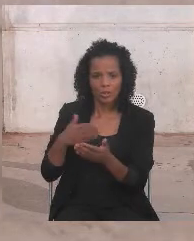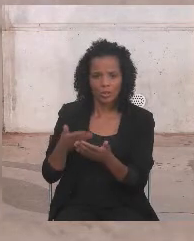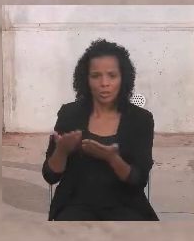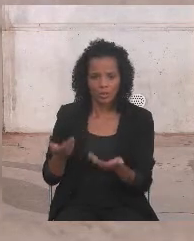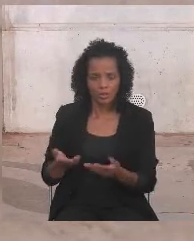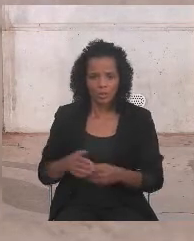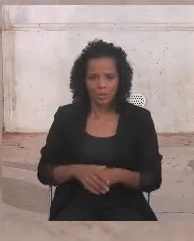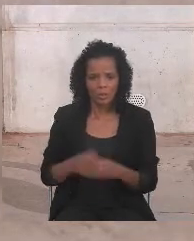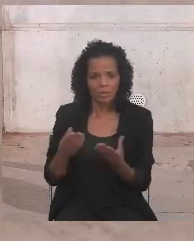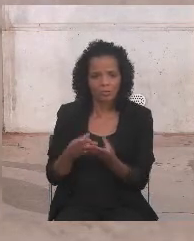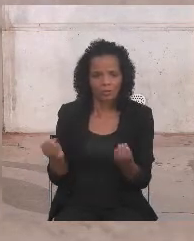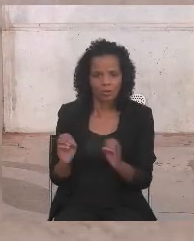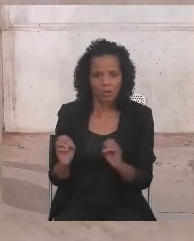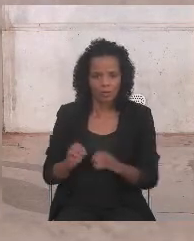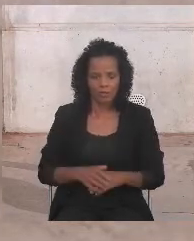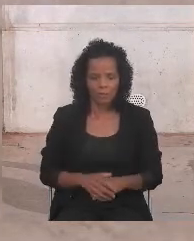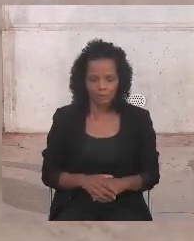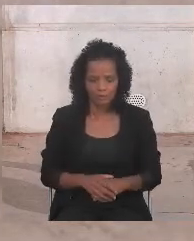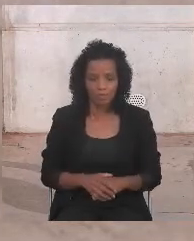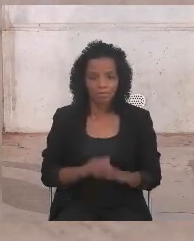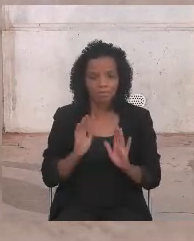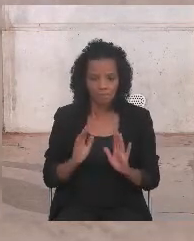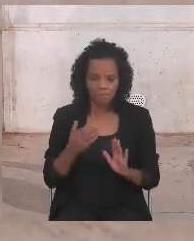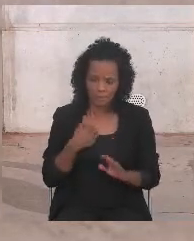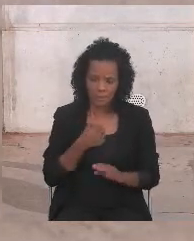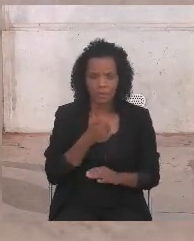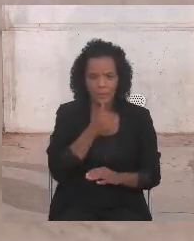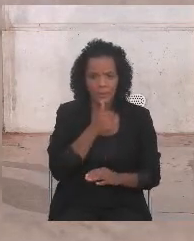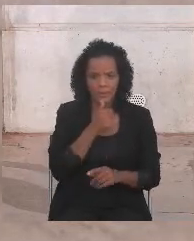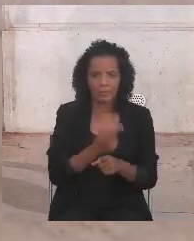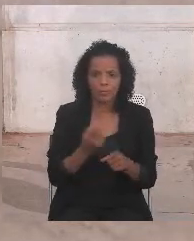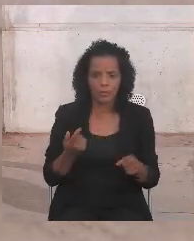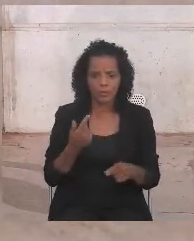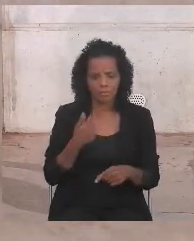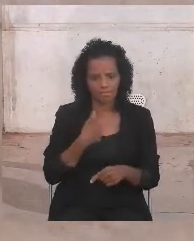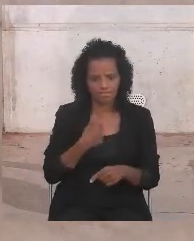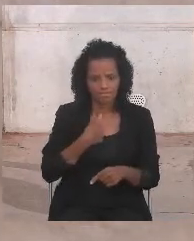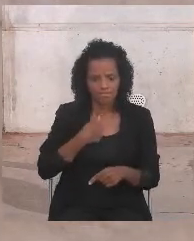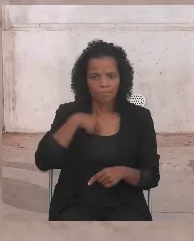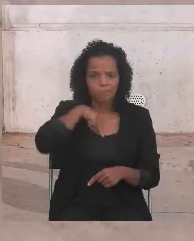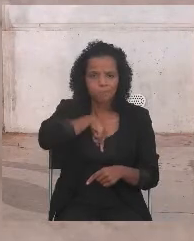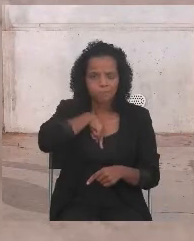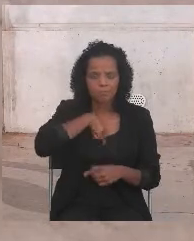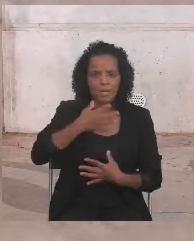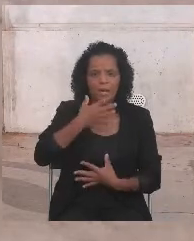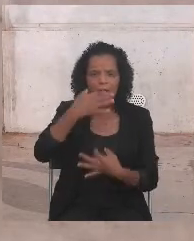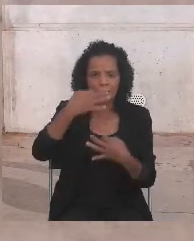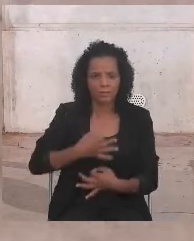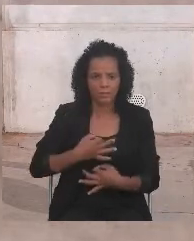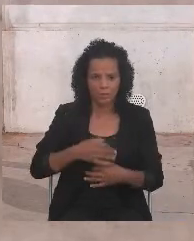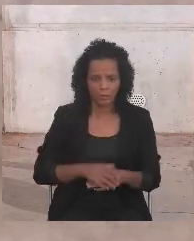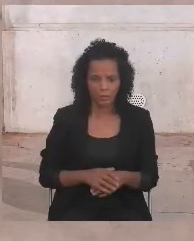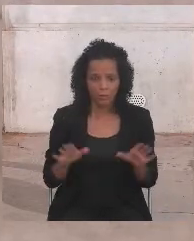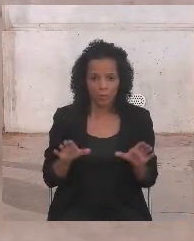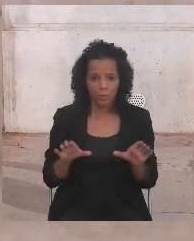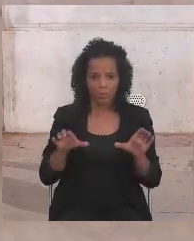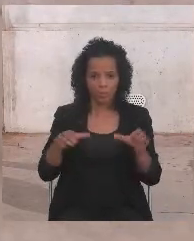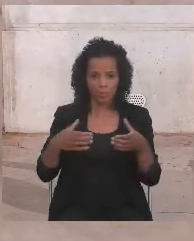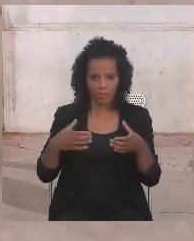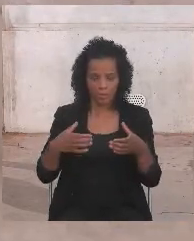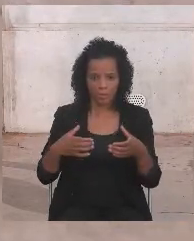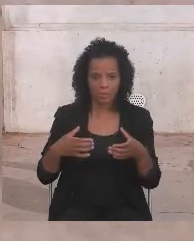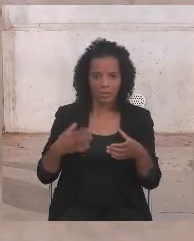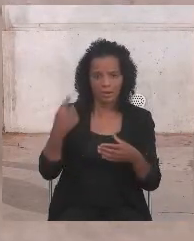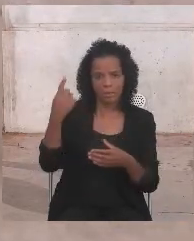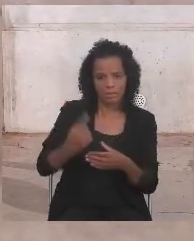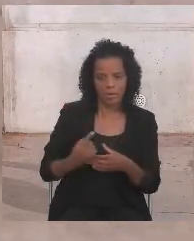vez pudesse ser resolvido. Mas filo, por estar profundamente convicto que a comunidade tem